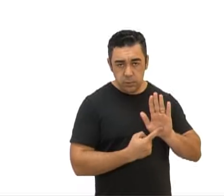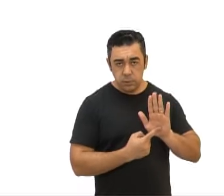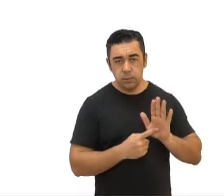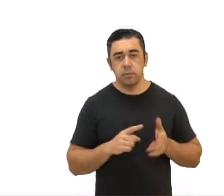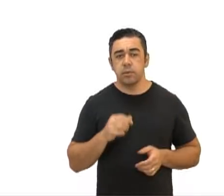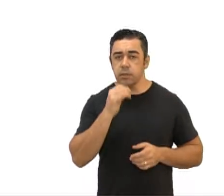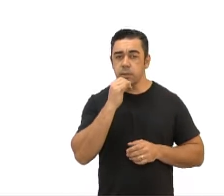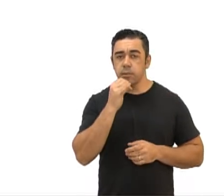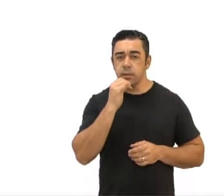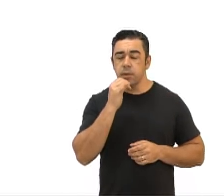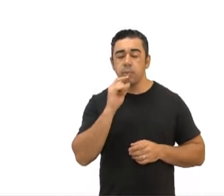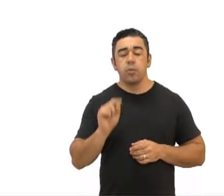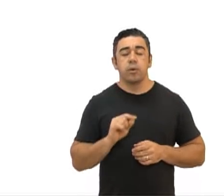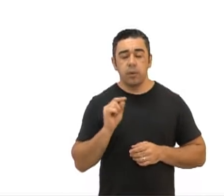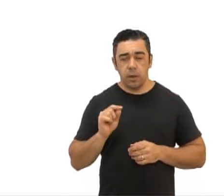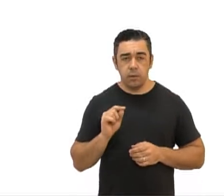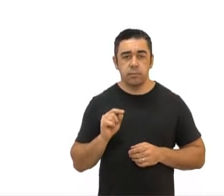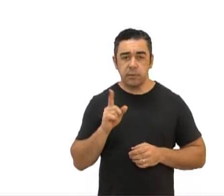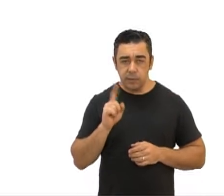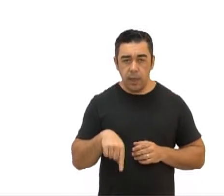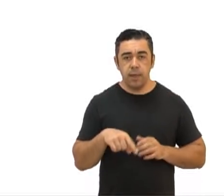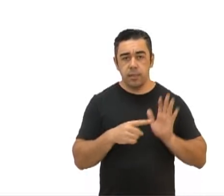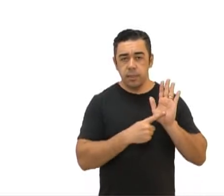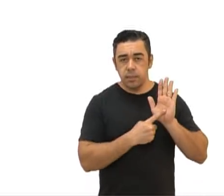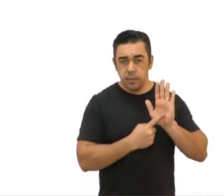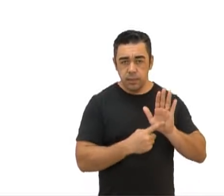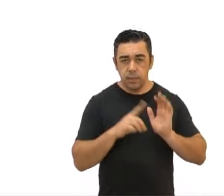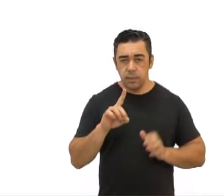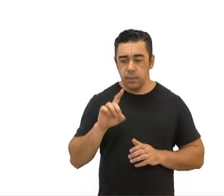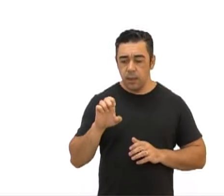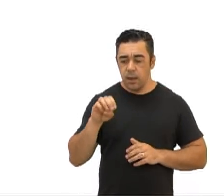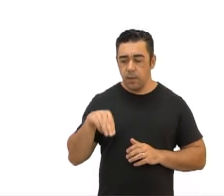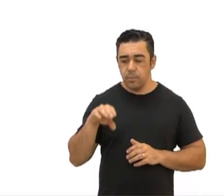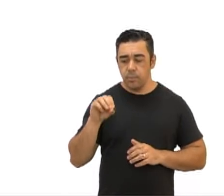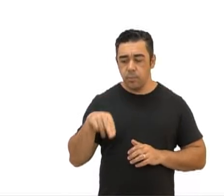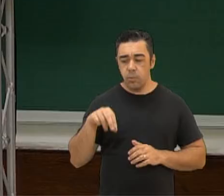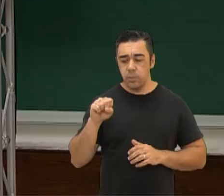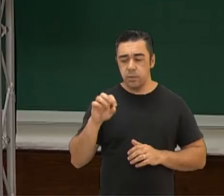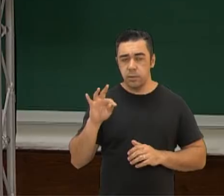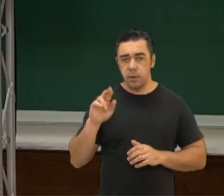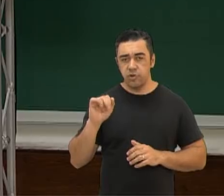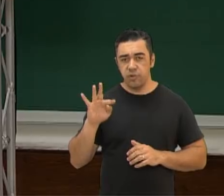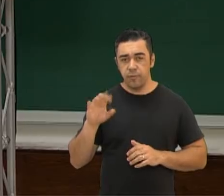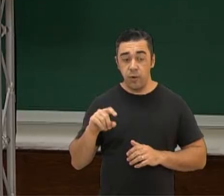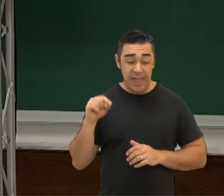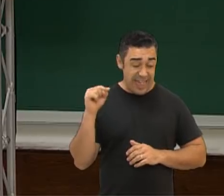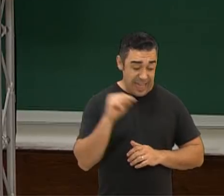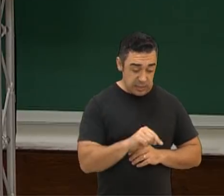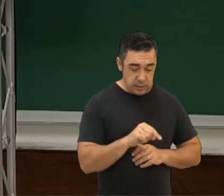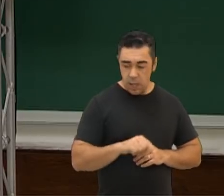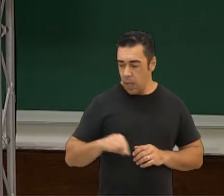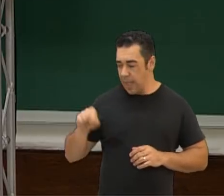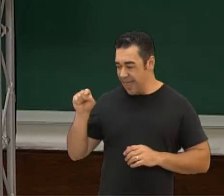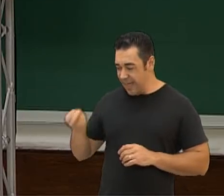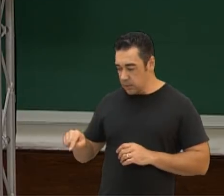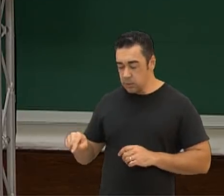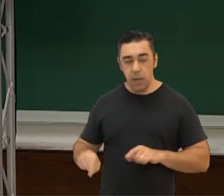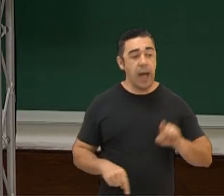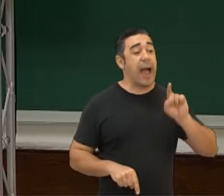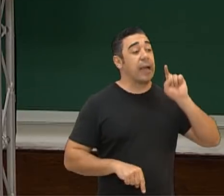Demonstrativos, pronomes demonstrativos que servem para demonstrar. A gente estudou isso, né, em aulas anteriores. Este, esse,